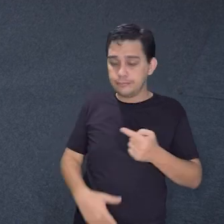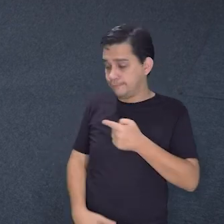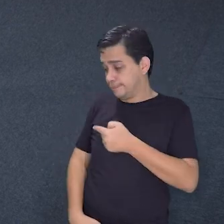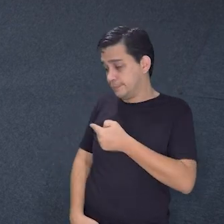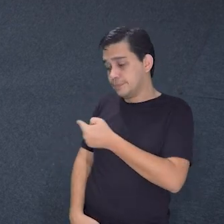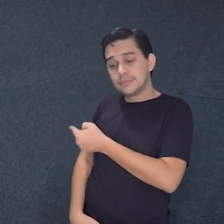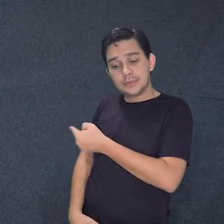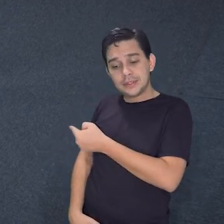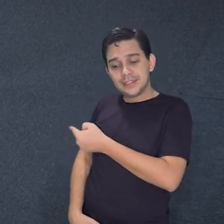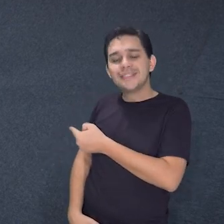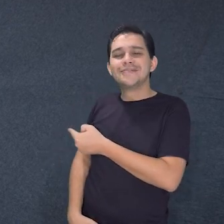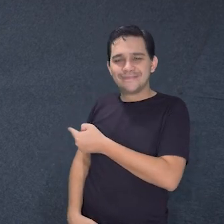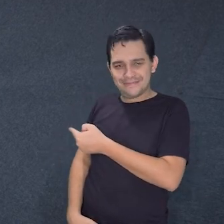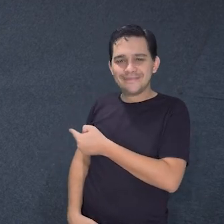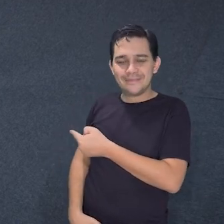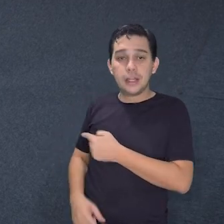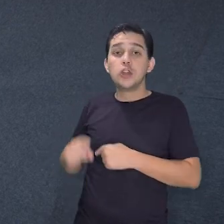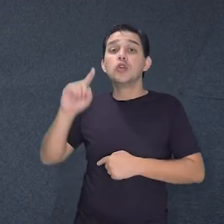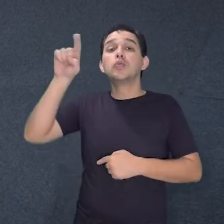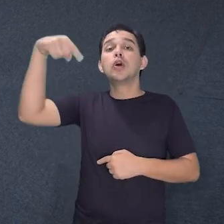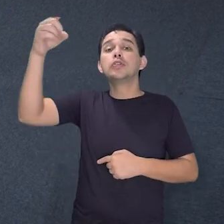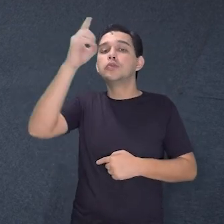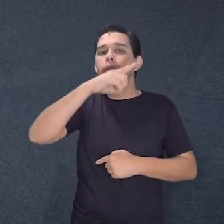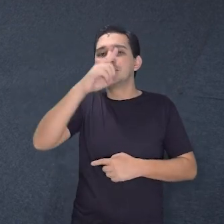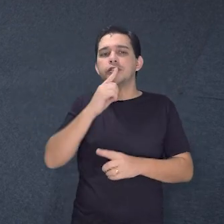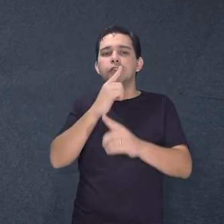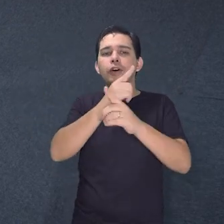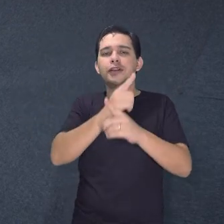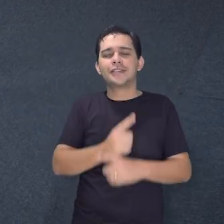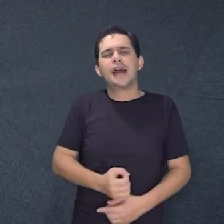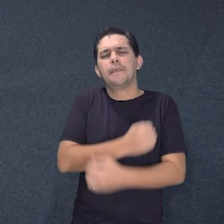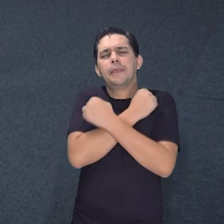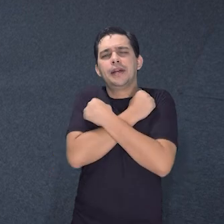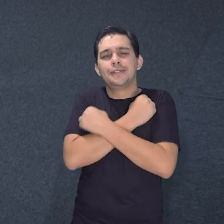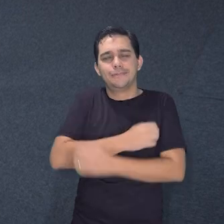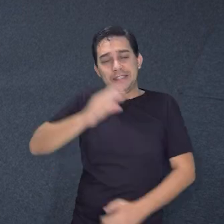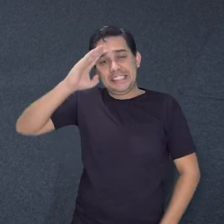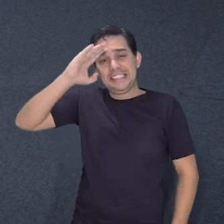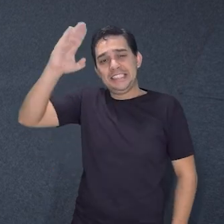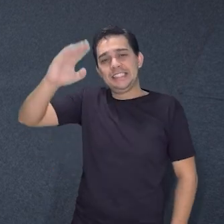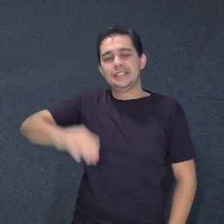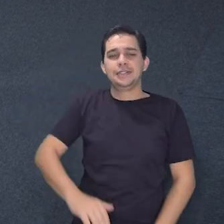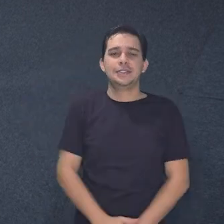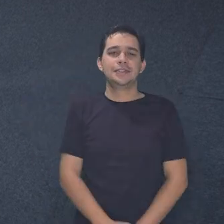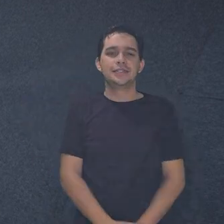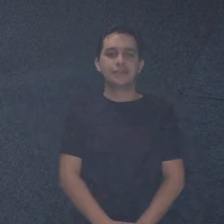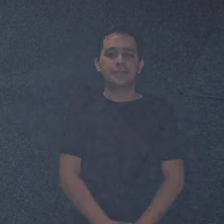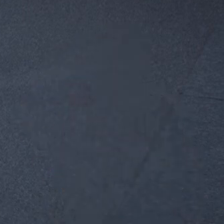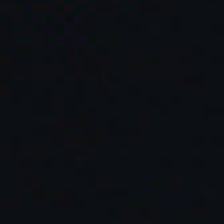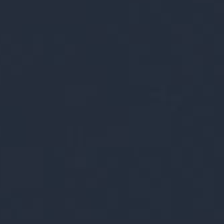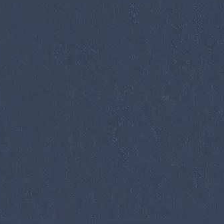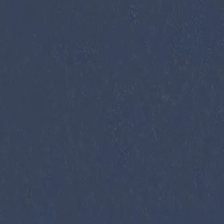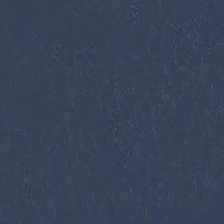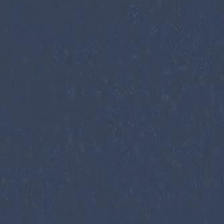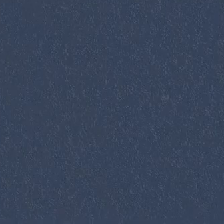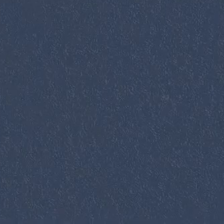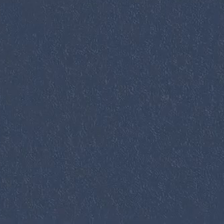plataformas Deezer, Spotify e iTunes. Eu te espero no próximo domingo. Um abraço, até mais!